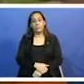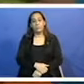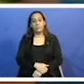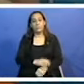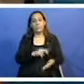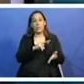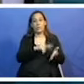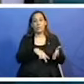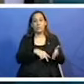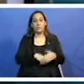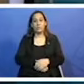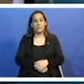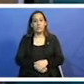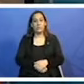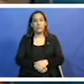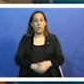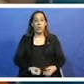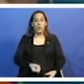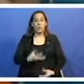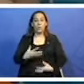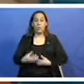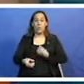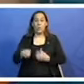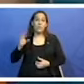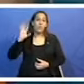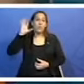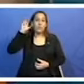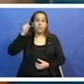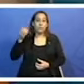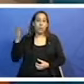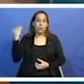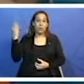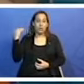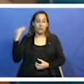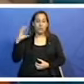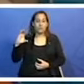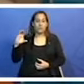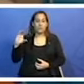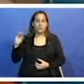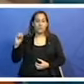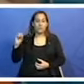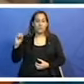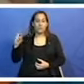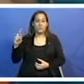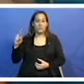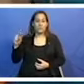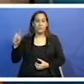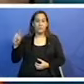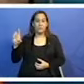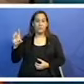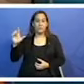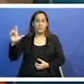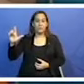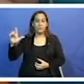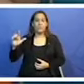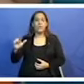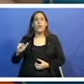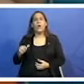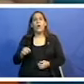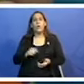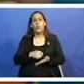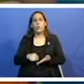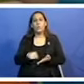ler? O poema que você ouviu é chamado cordel. Ele é escrito em algumas